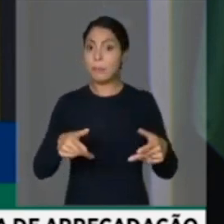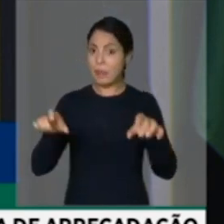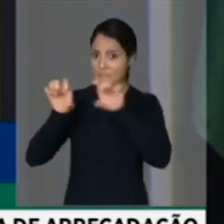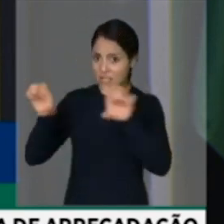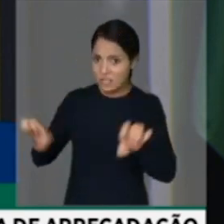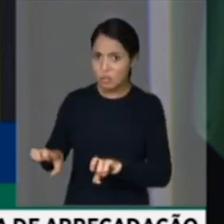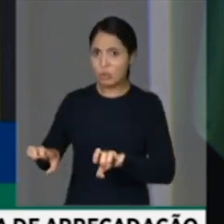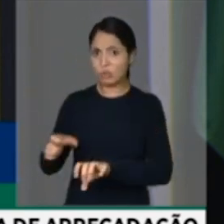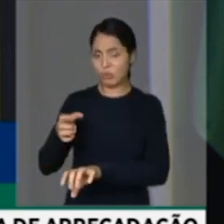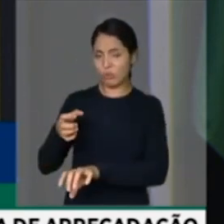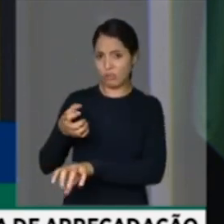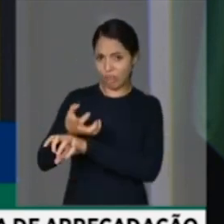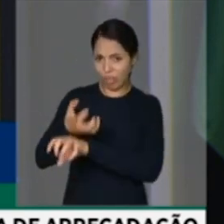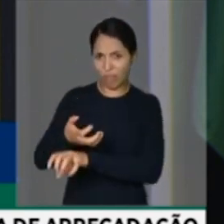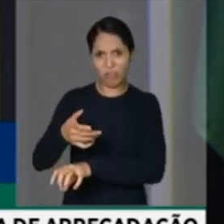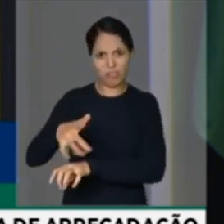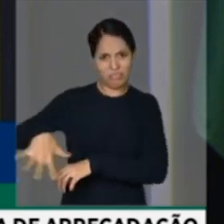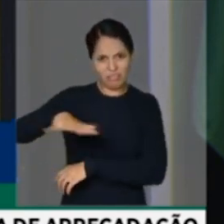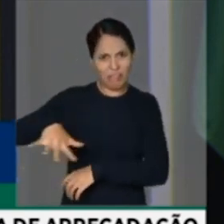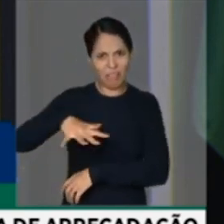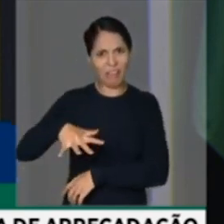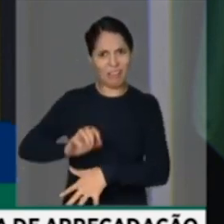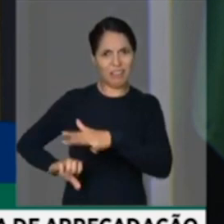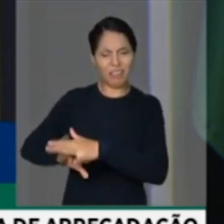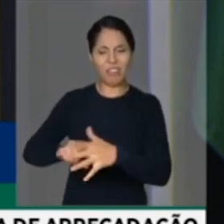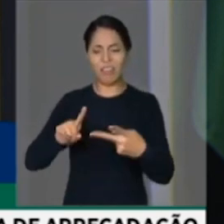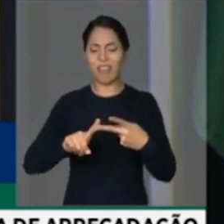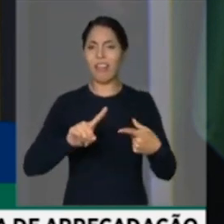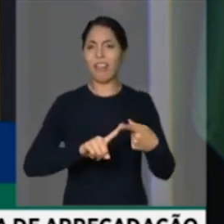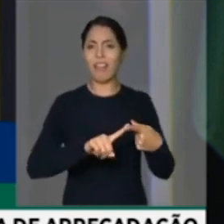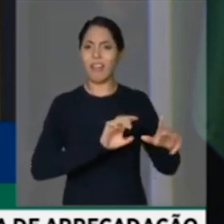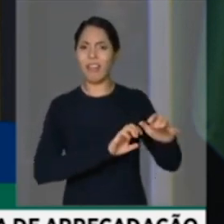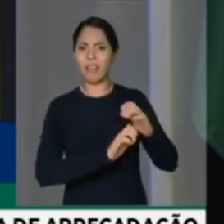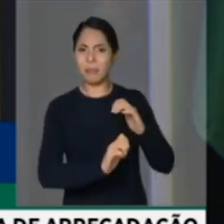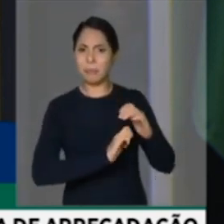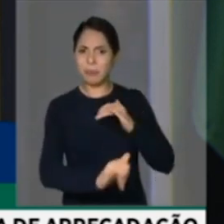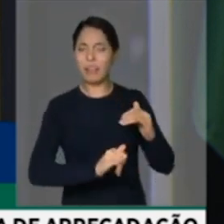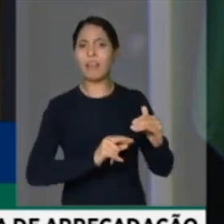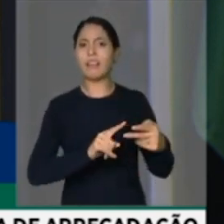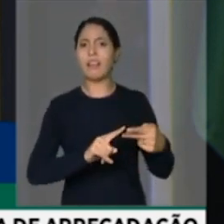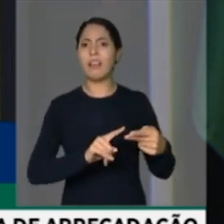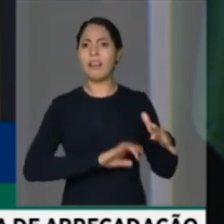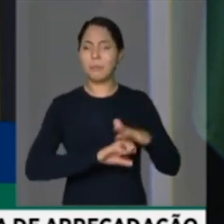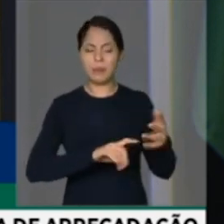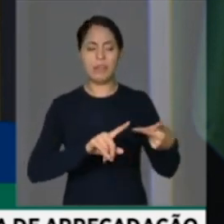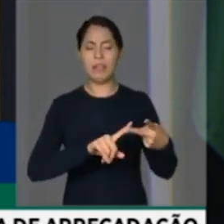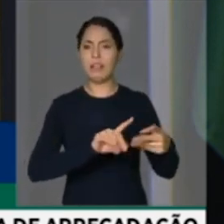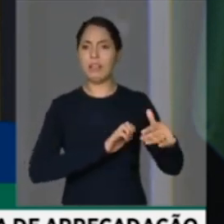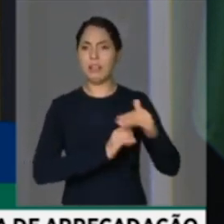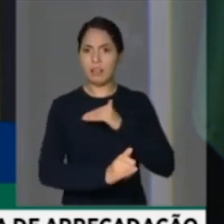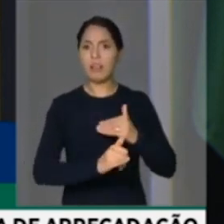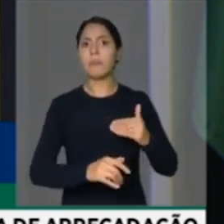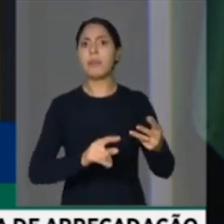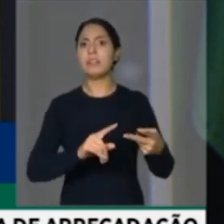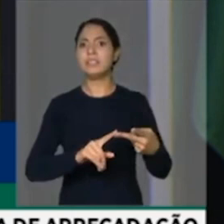em governos passados. Estatais de trem, estatais de energia nuclear, estatais de produção de chip. Acreditem, nós temos uma